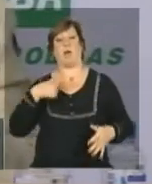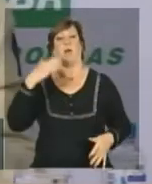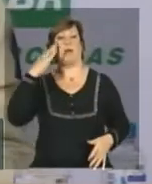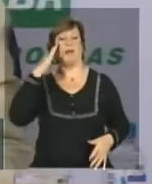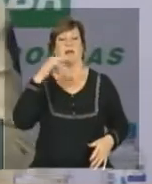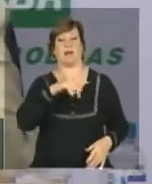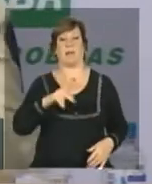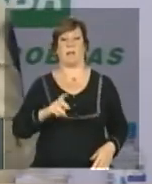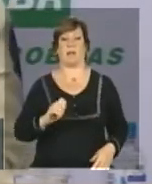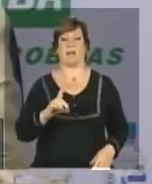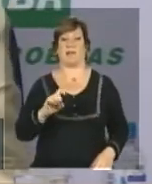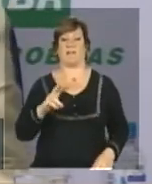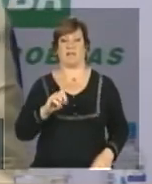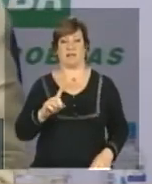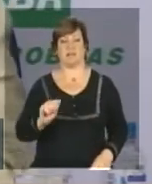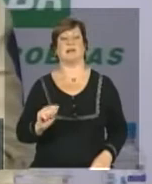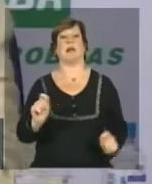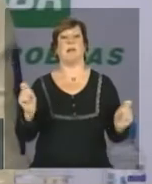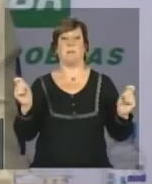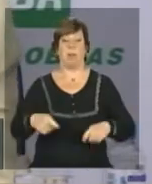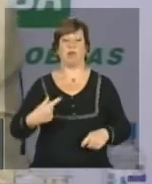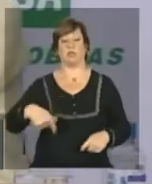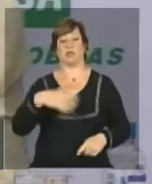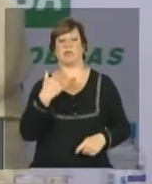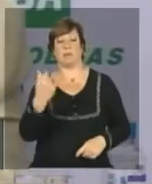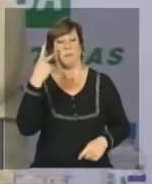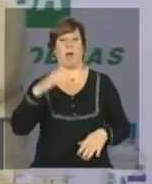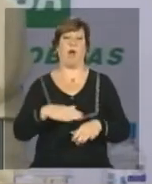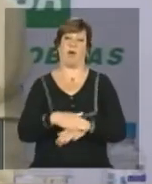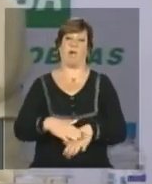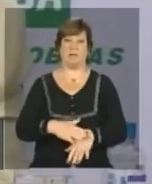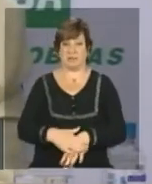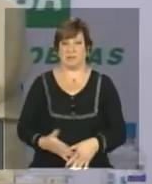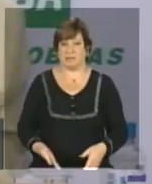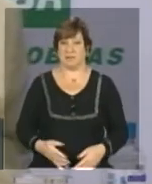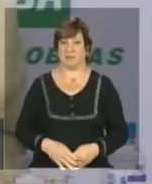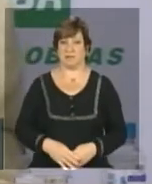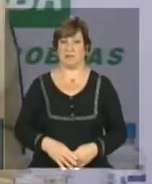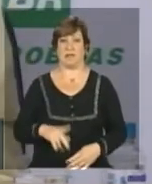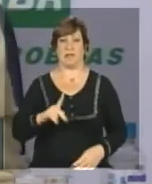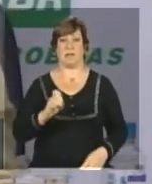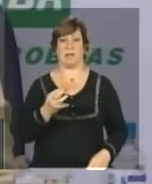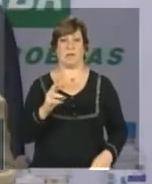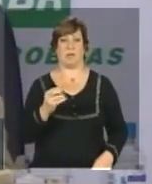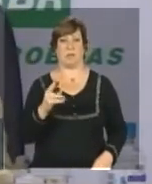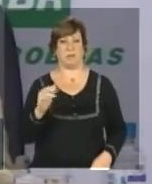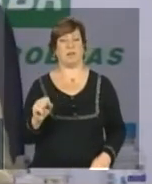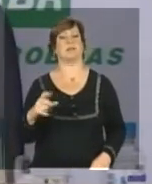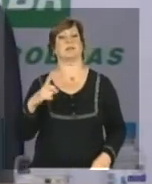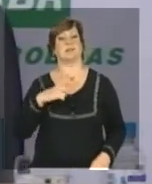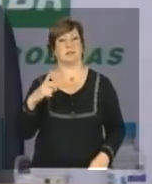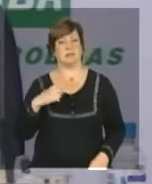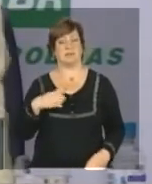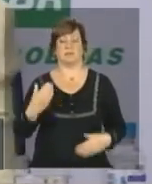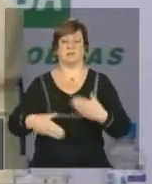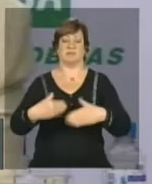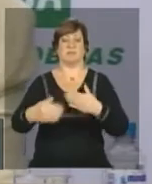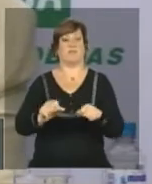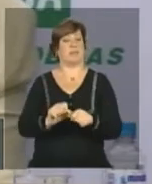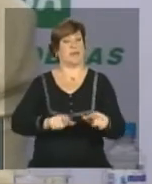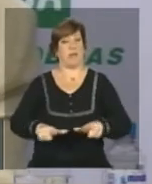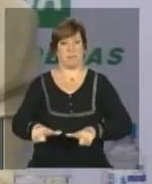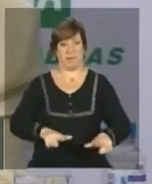que a PDVSA possa nos chamar para conversar. A Petrobras está indo fazendo o seu